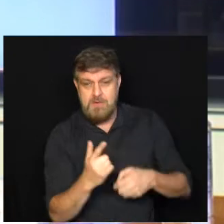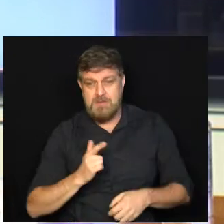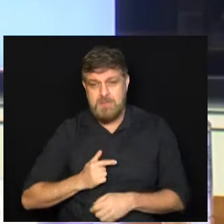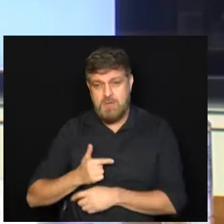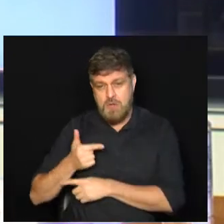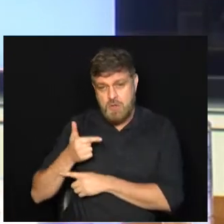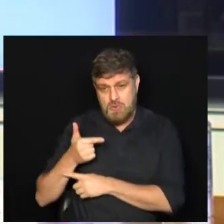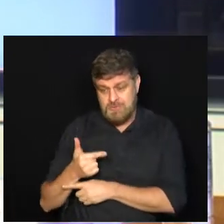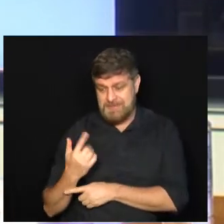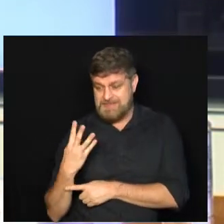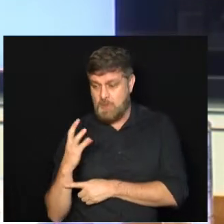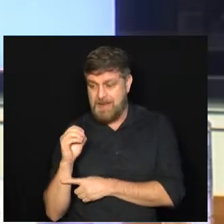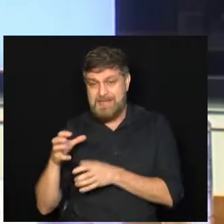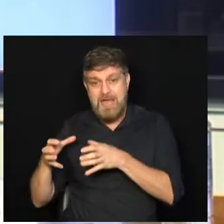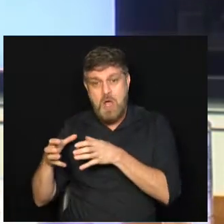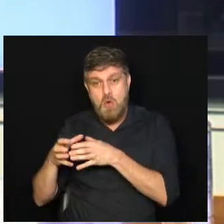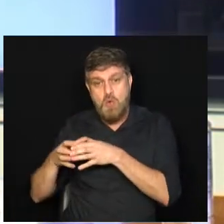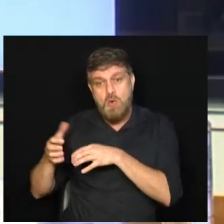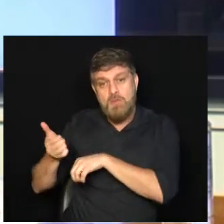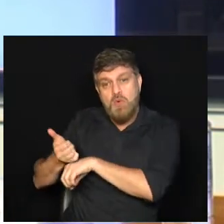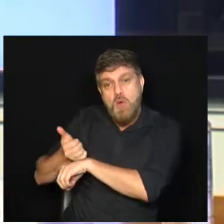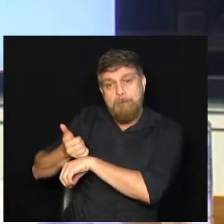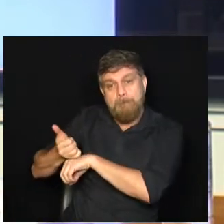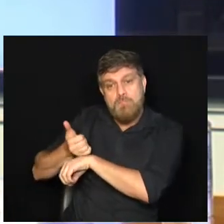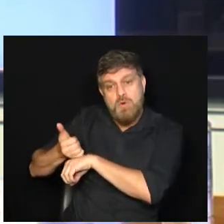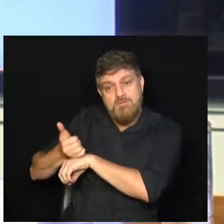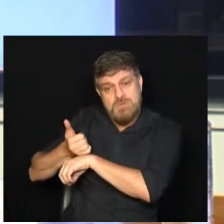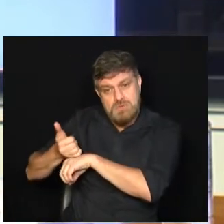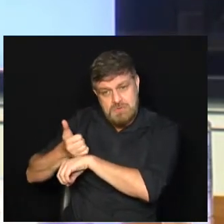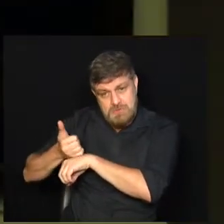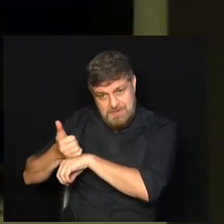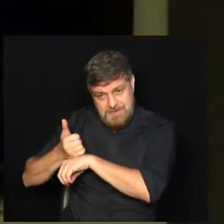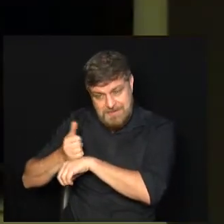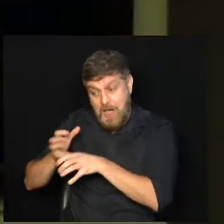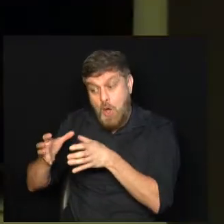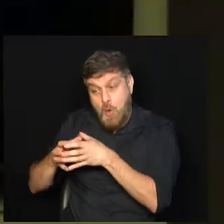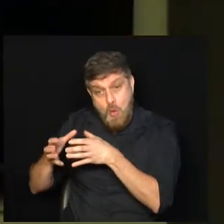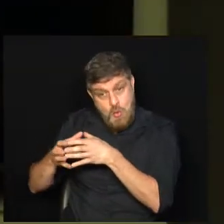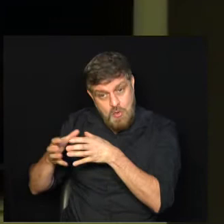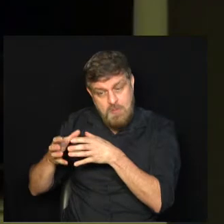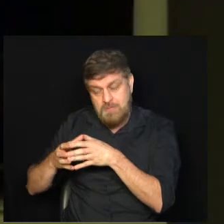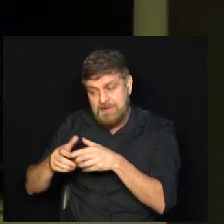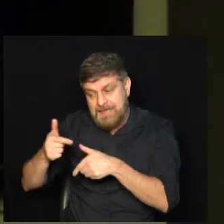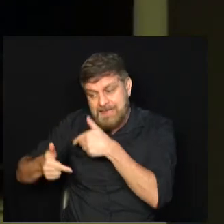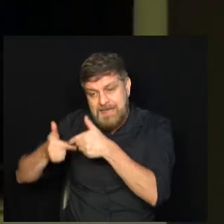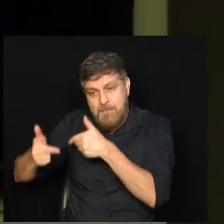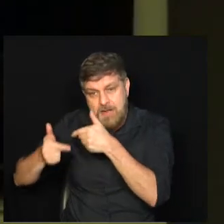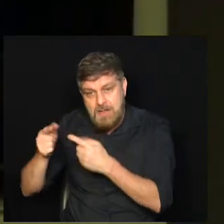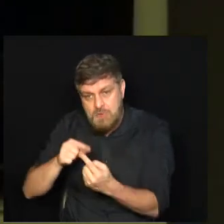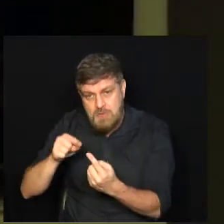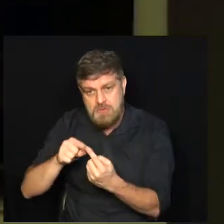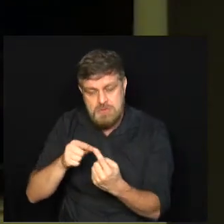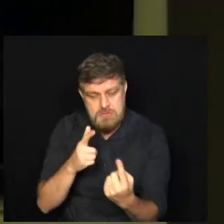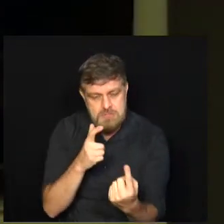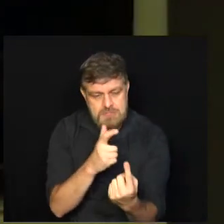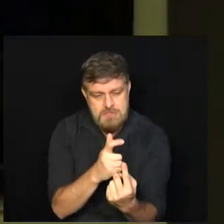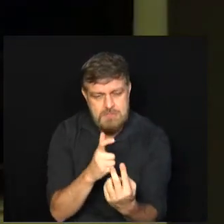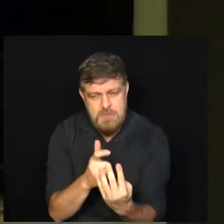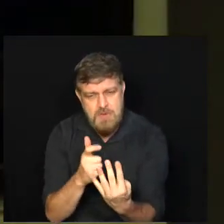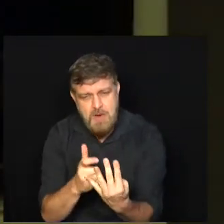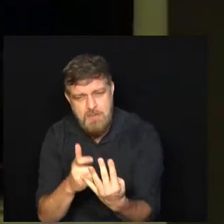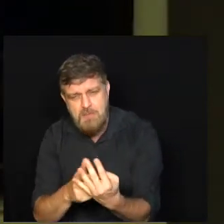240 equipes, na verdade aqui está profissionais, né? Mas são 240 equipes de vacinação. A gente deve estar aí